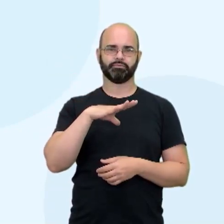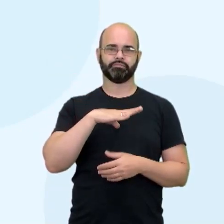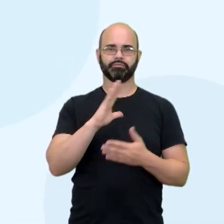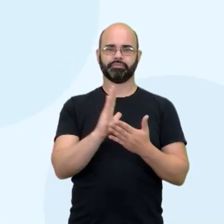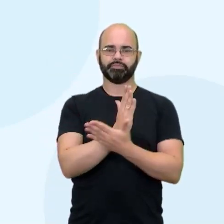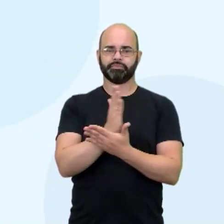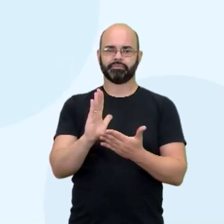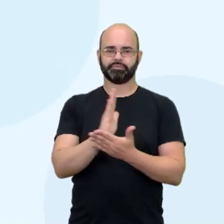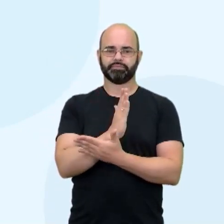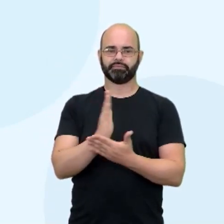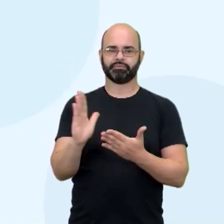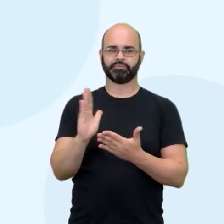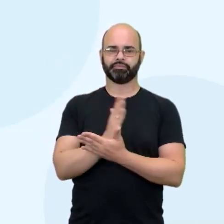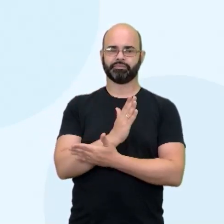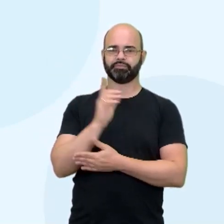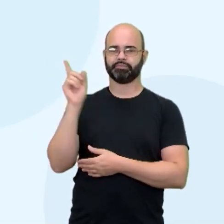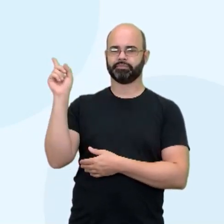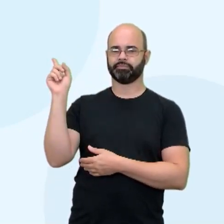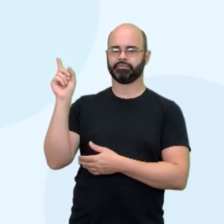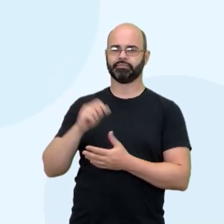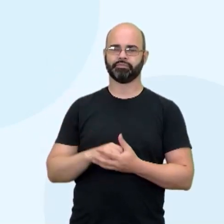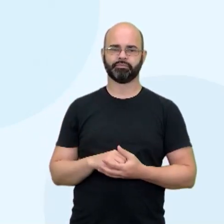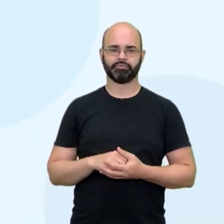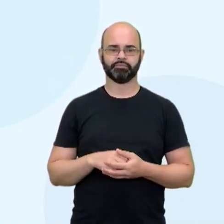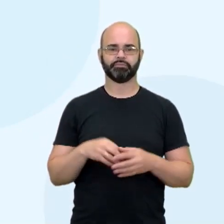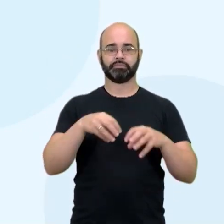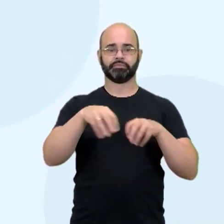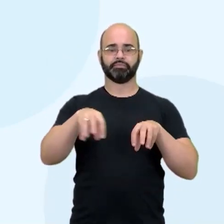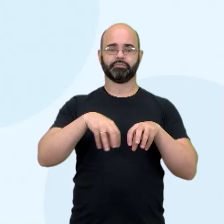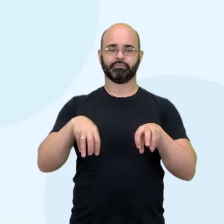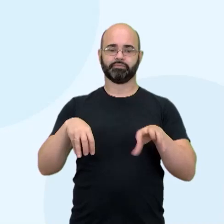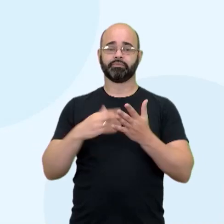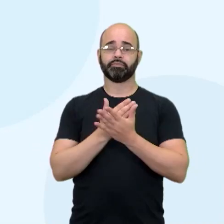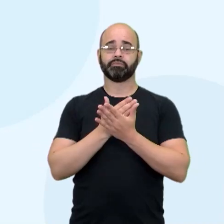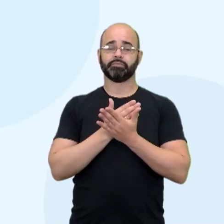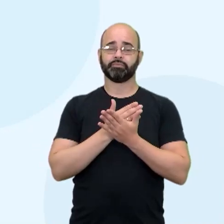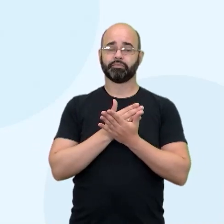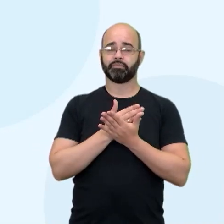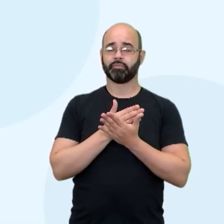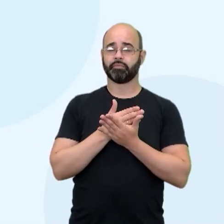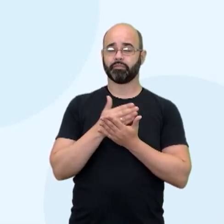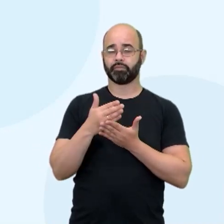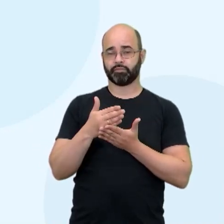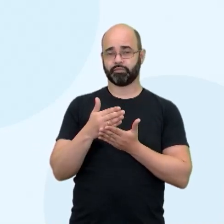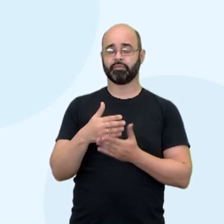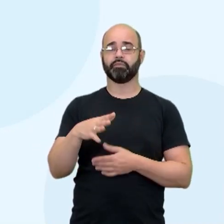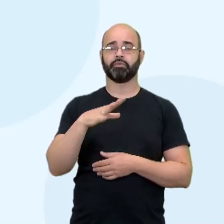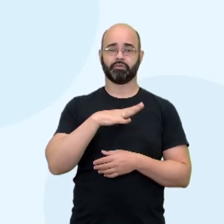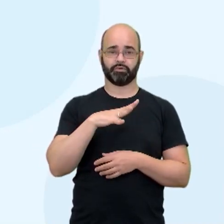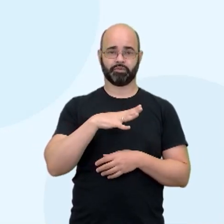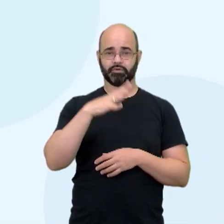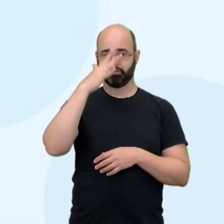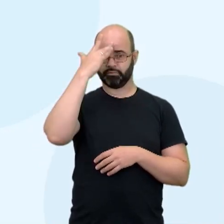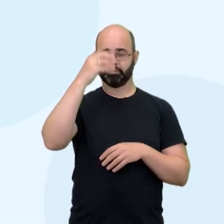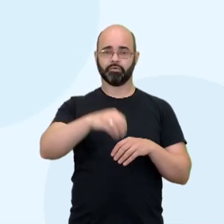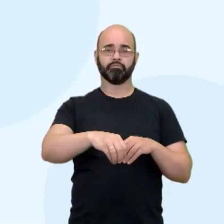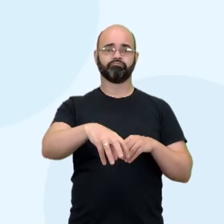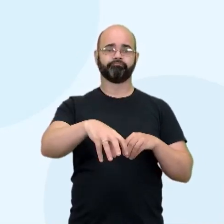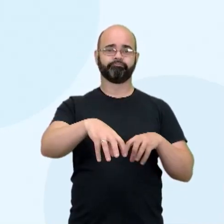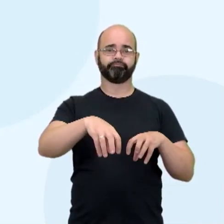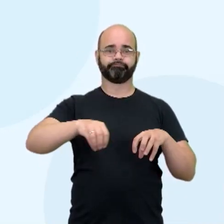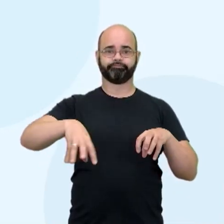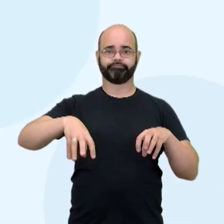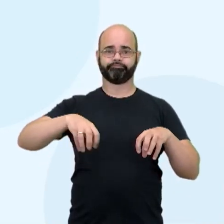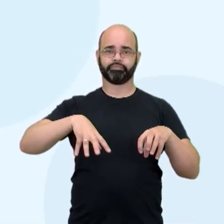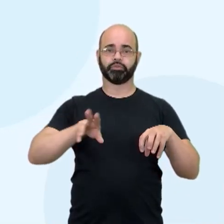urbana. A gente percebe logo de cara, Fabi, que há um uso desigual do espaço urbano. Algo que,